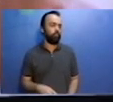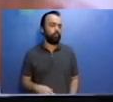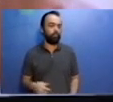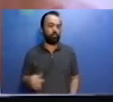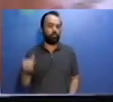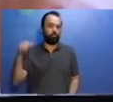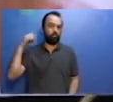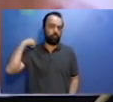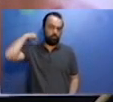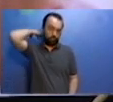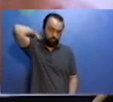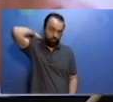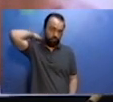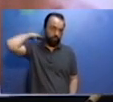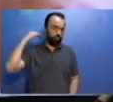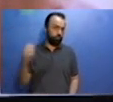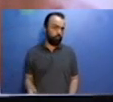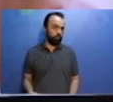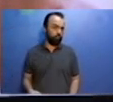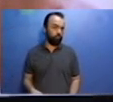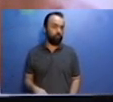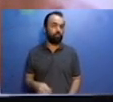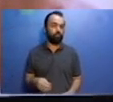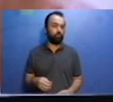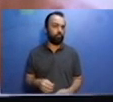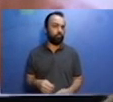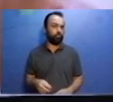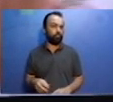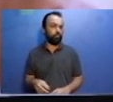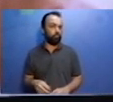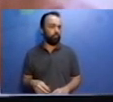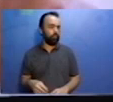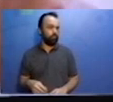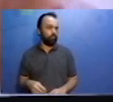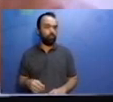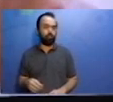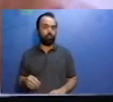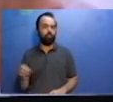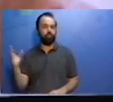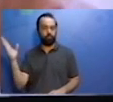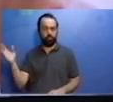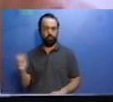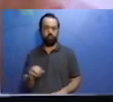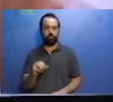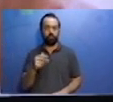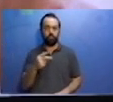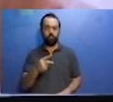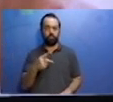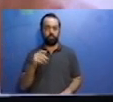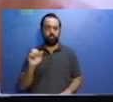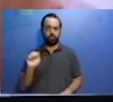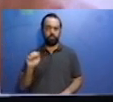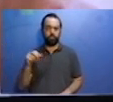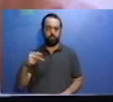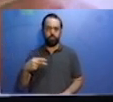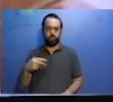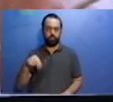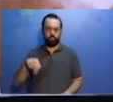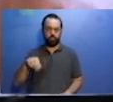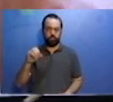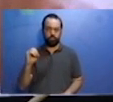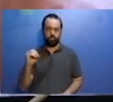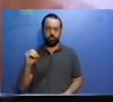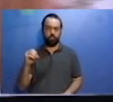Aqui um outro tipo de infecção provocada por fungos, muito comum, o chamado pano branco, também chamado de